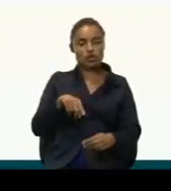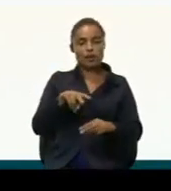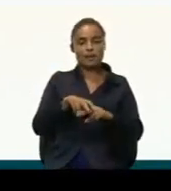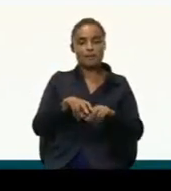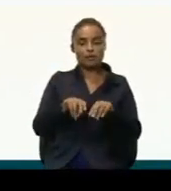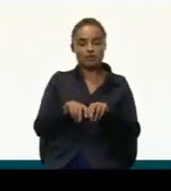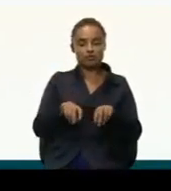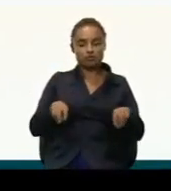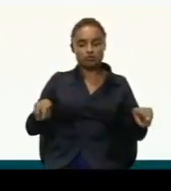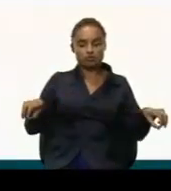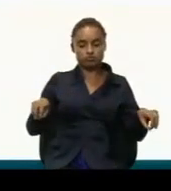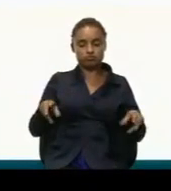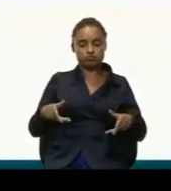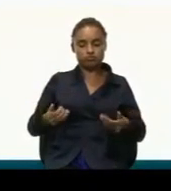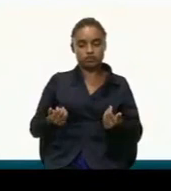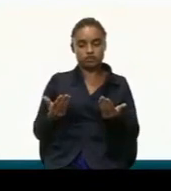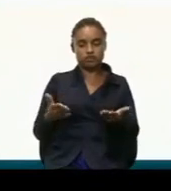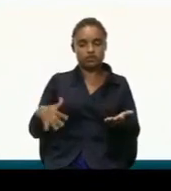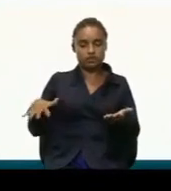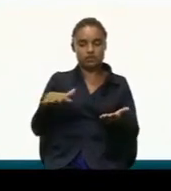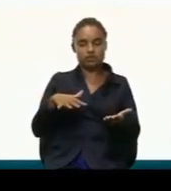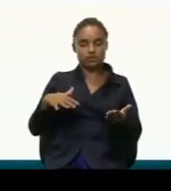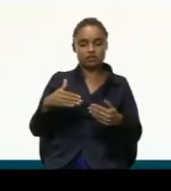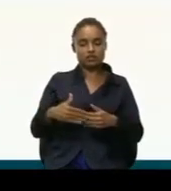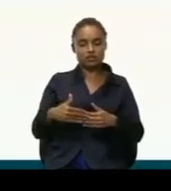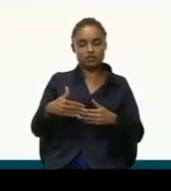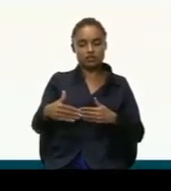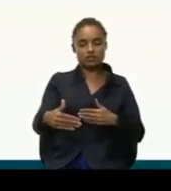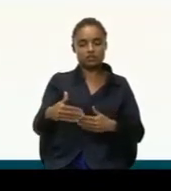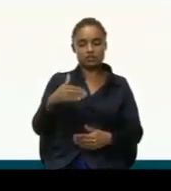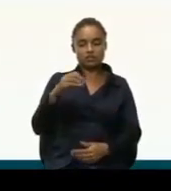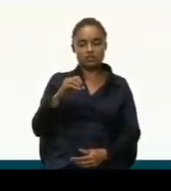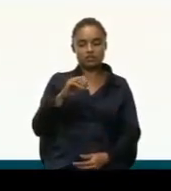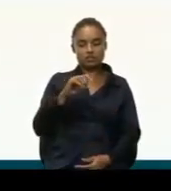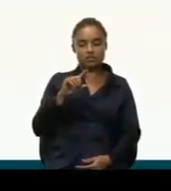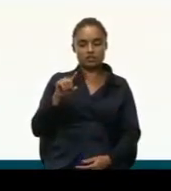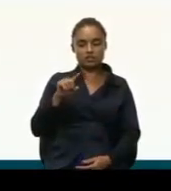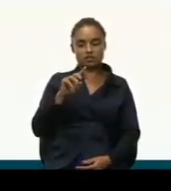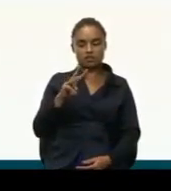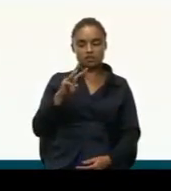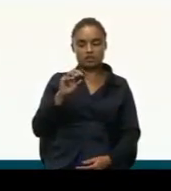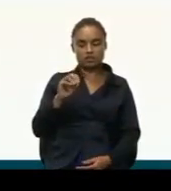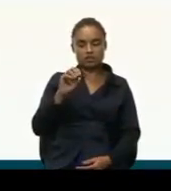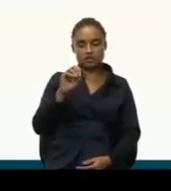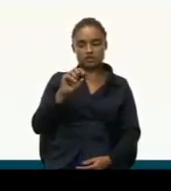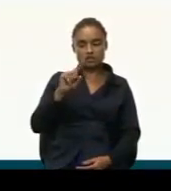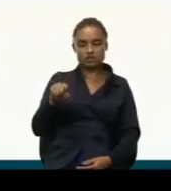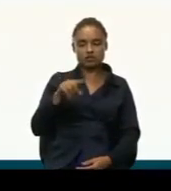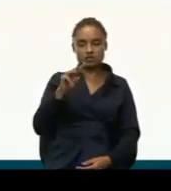para atender aos usuários, com largura mínima de 0,30 metros.